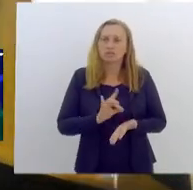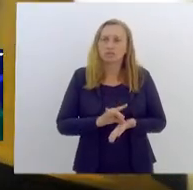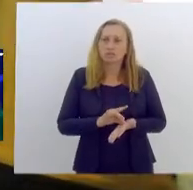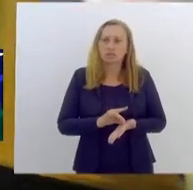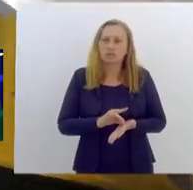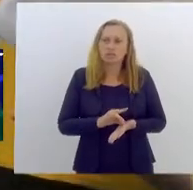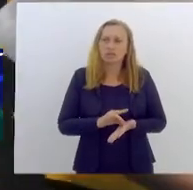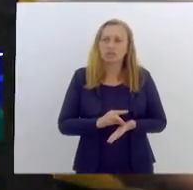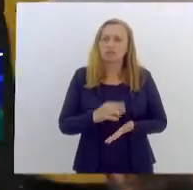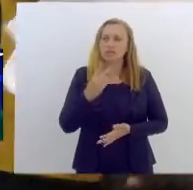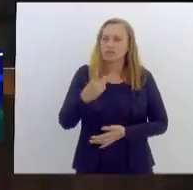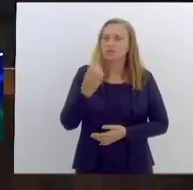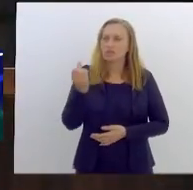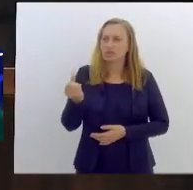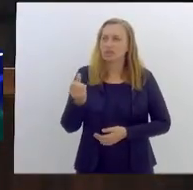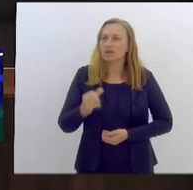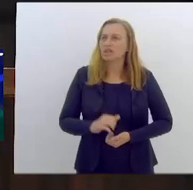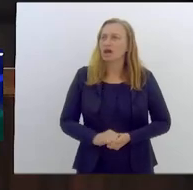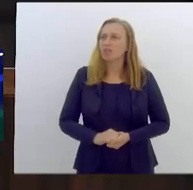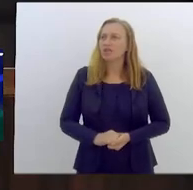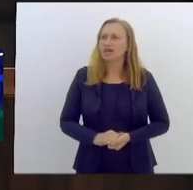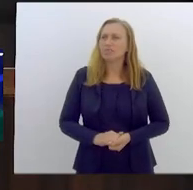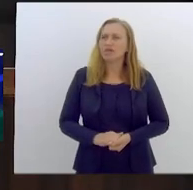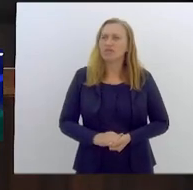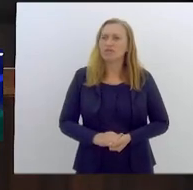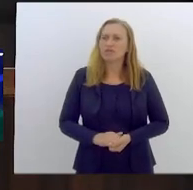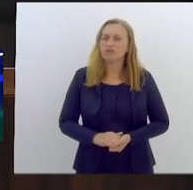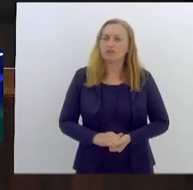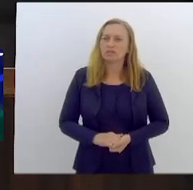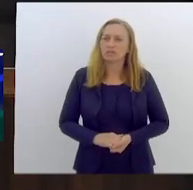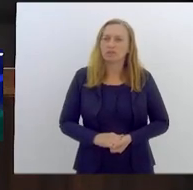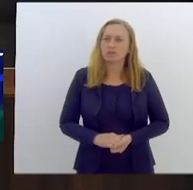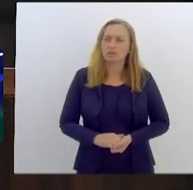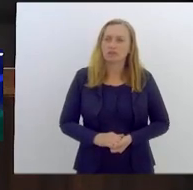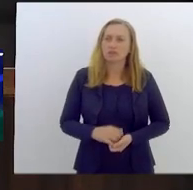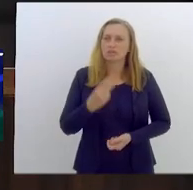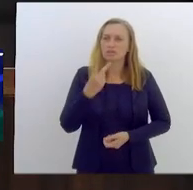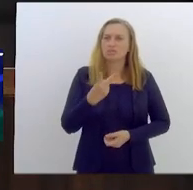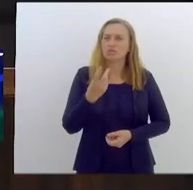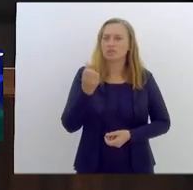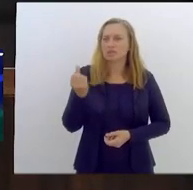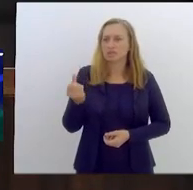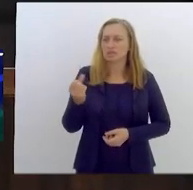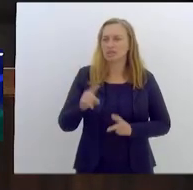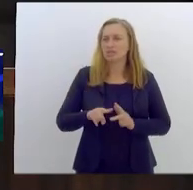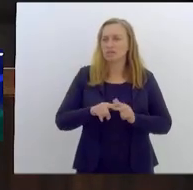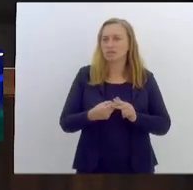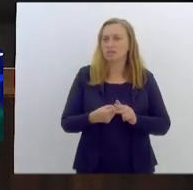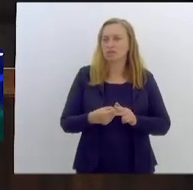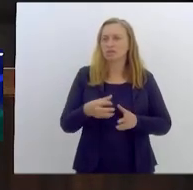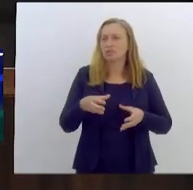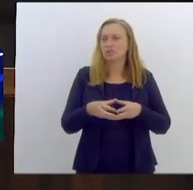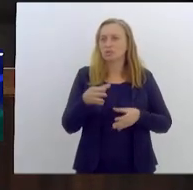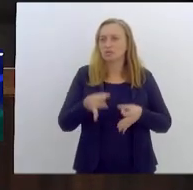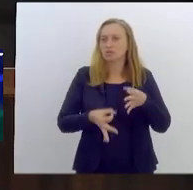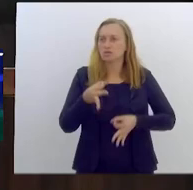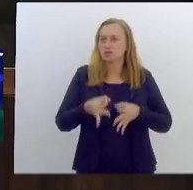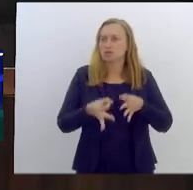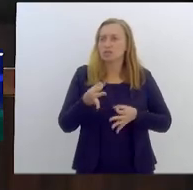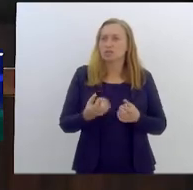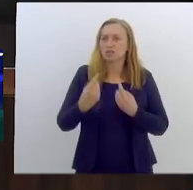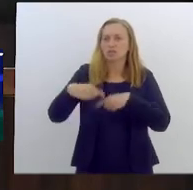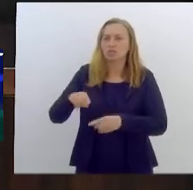emendas 2 e 6. Uma correção, as emendas 2 e 6, pela Constituição e Justiça.